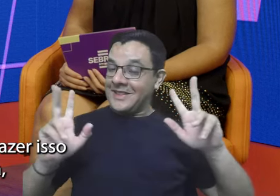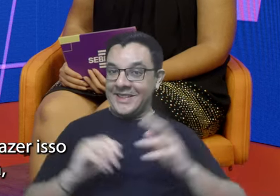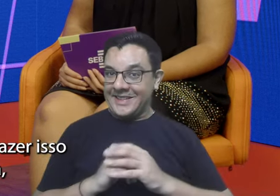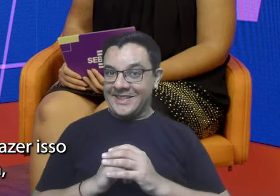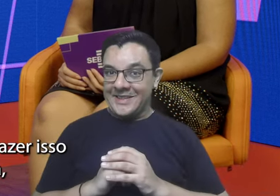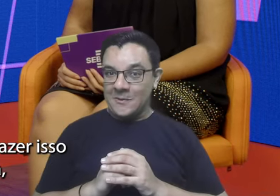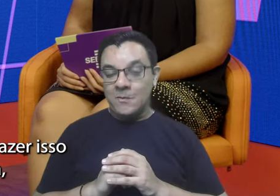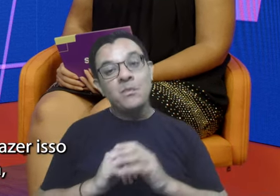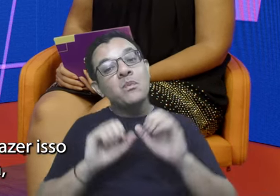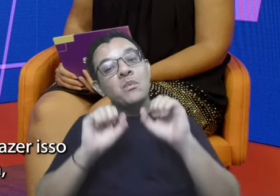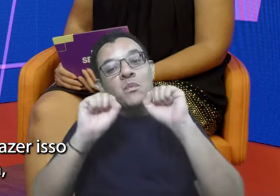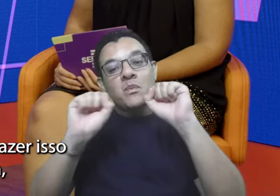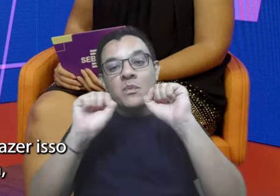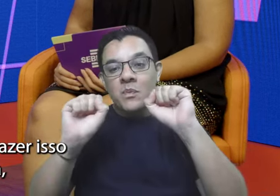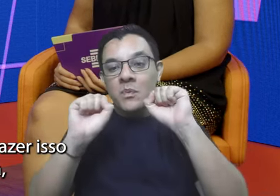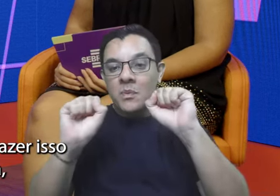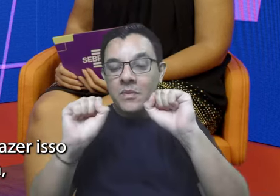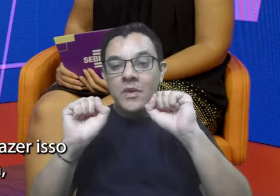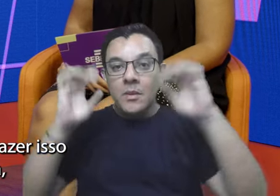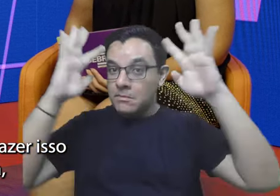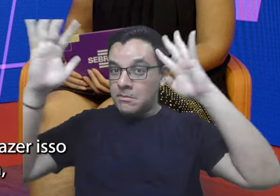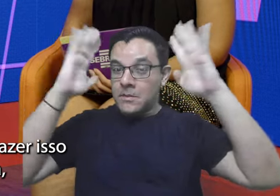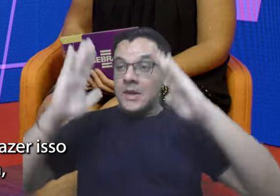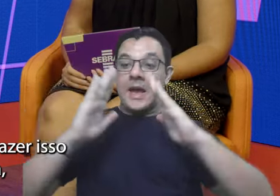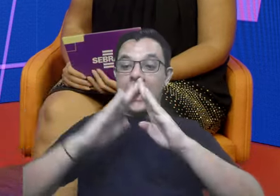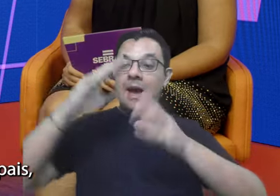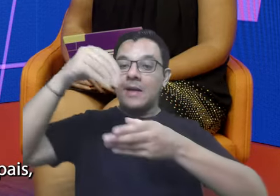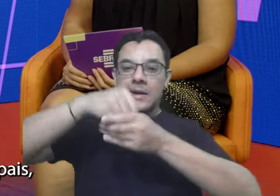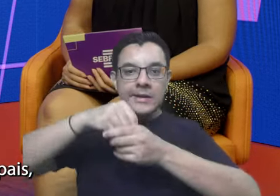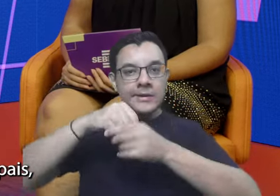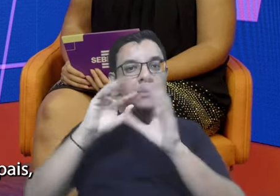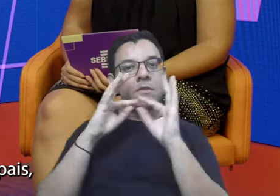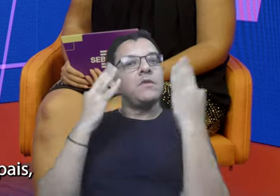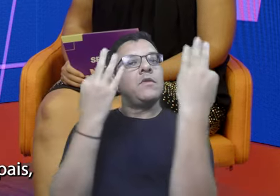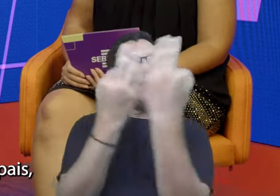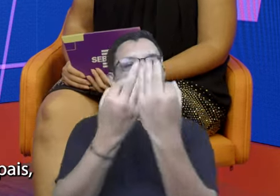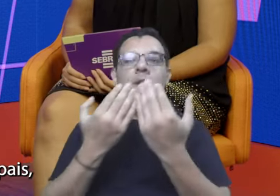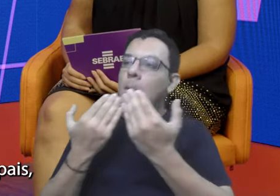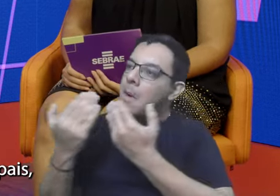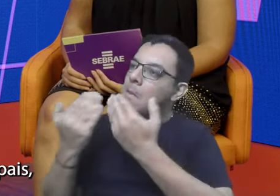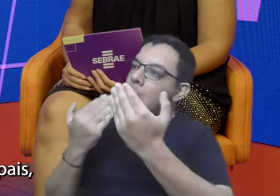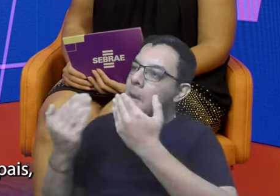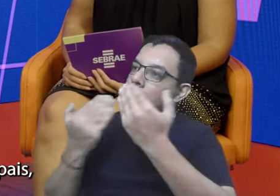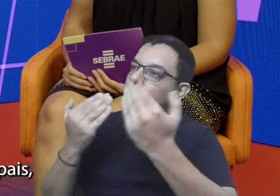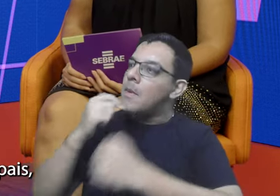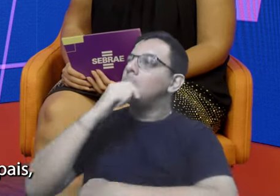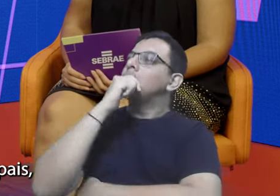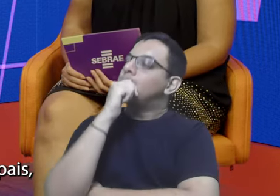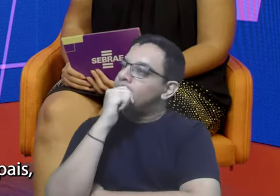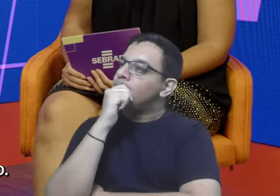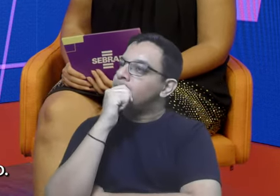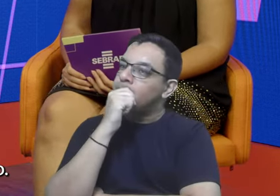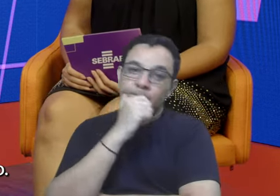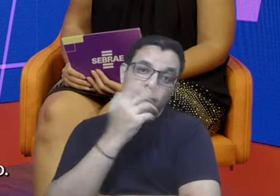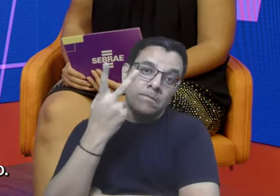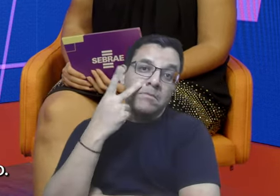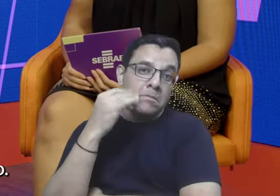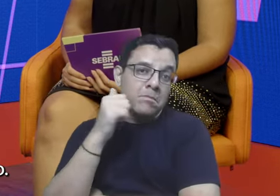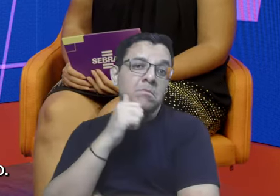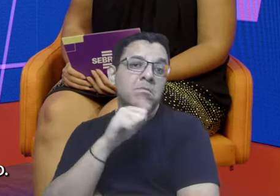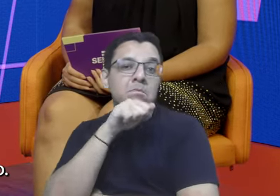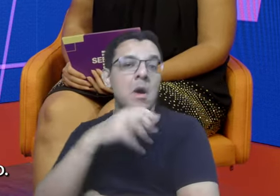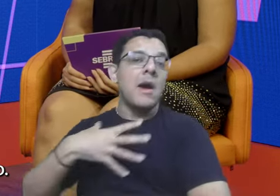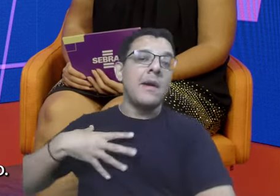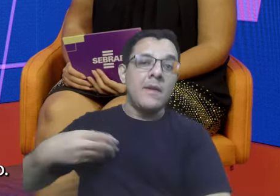também a gente pode trazer isso para dentro da nossa casa conversando com os nossos né com os nossos pais com os nossos